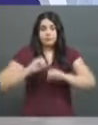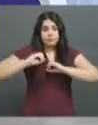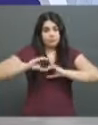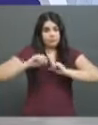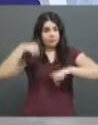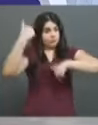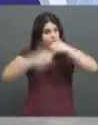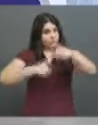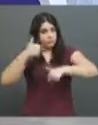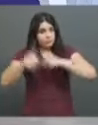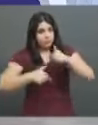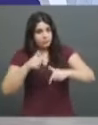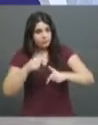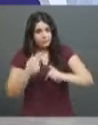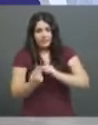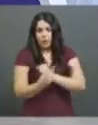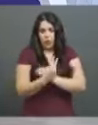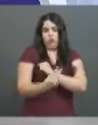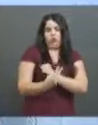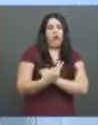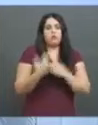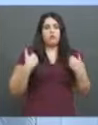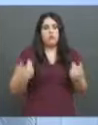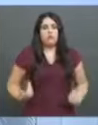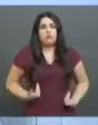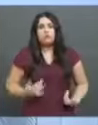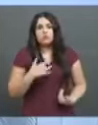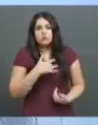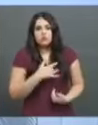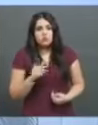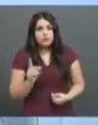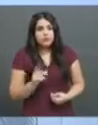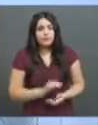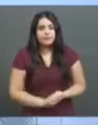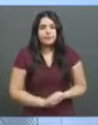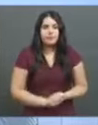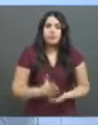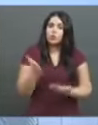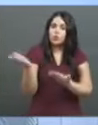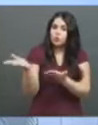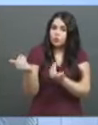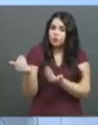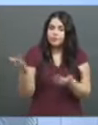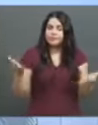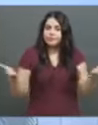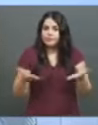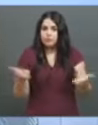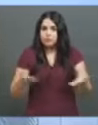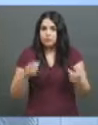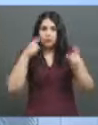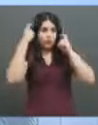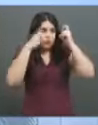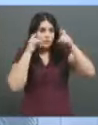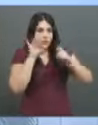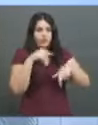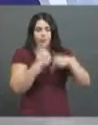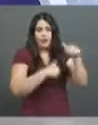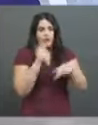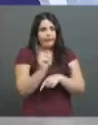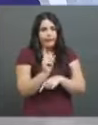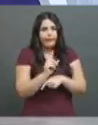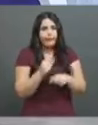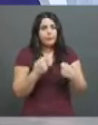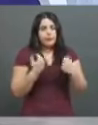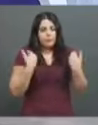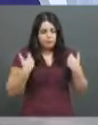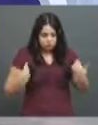invés de cuidar do corpo, da saúde, da estética, os jovens atualmente já se preocupam não só em trabalhar, mas também estar bem